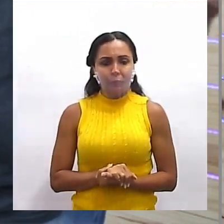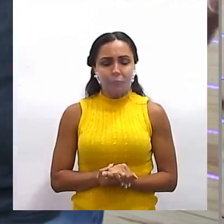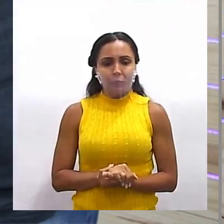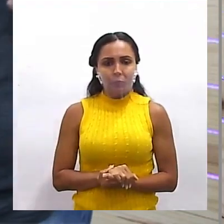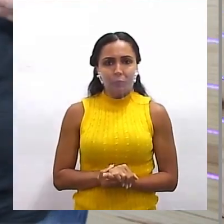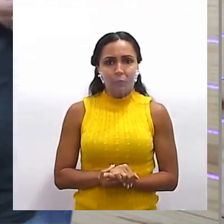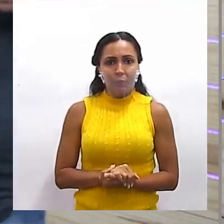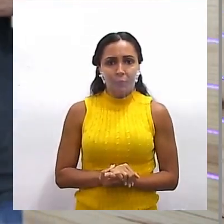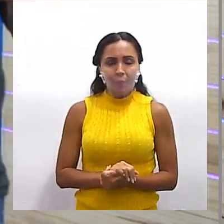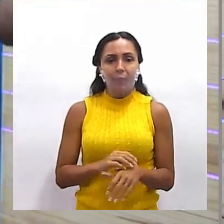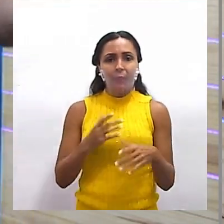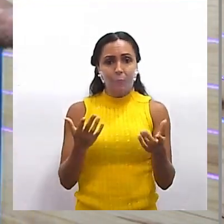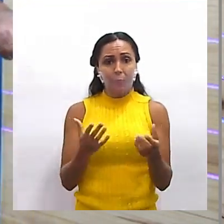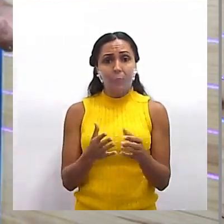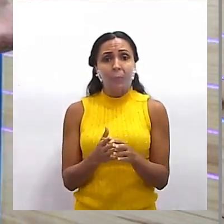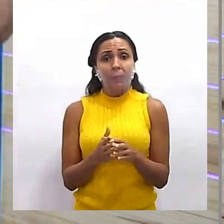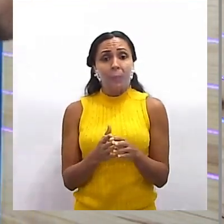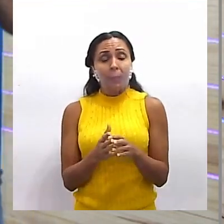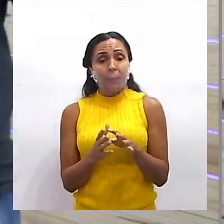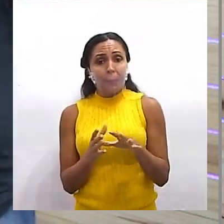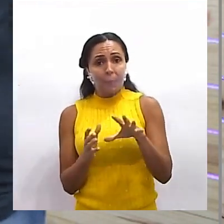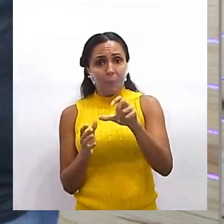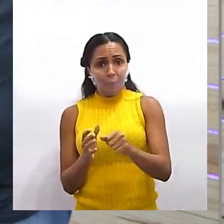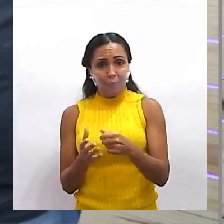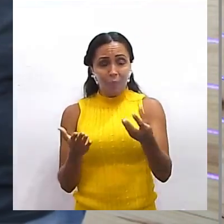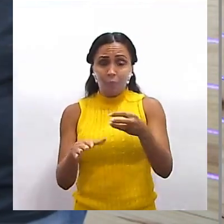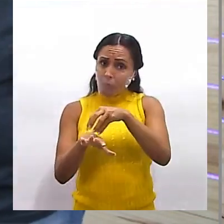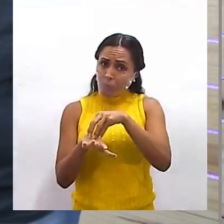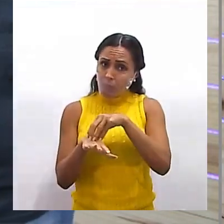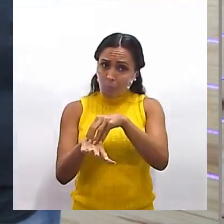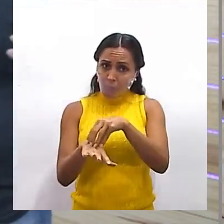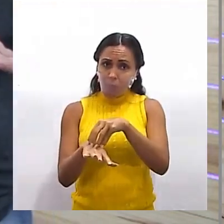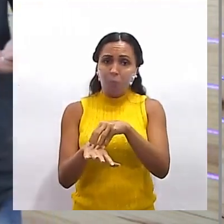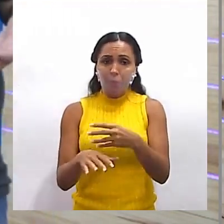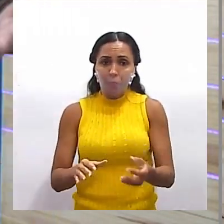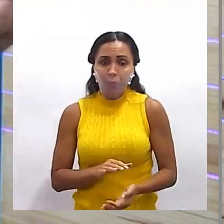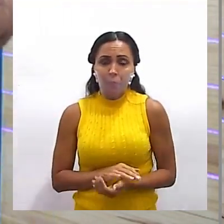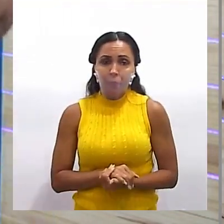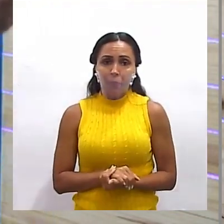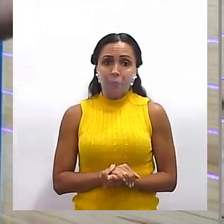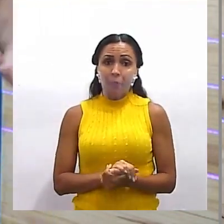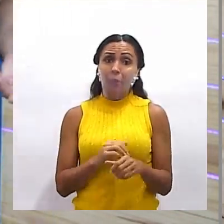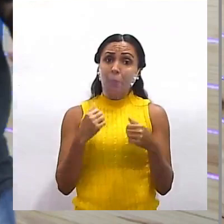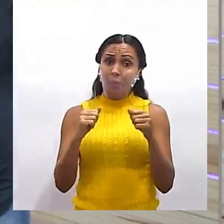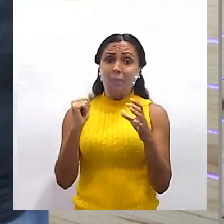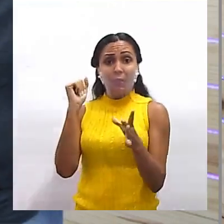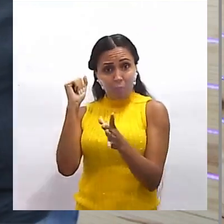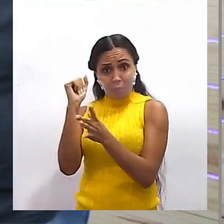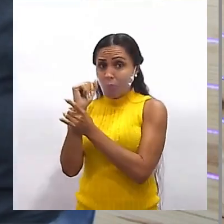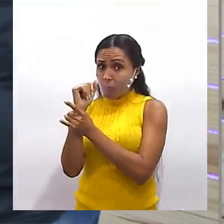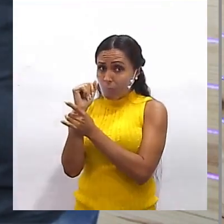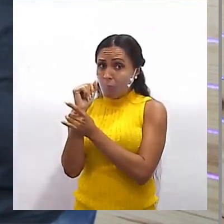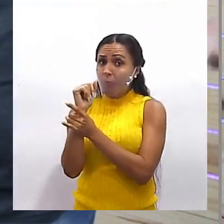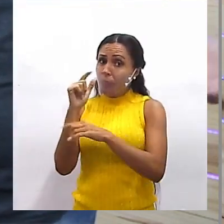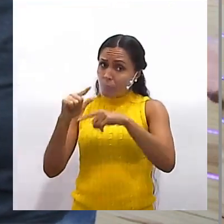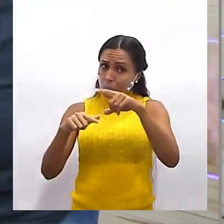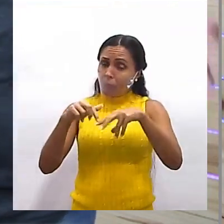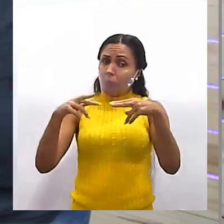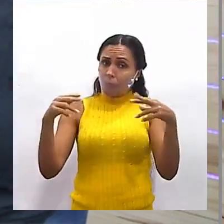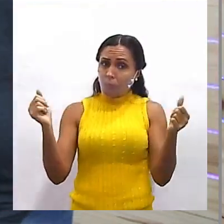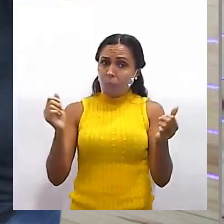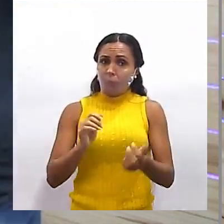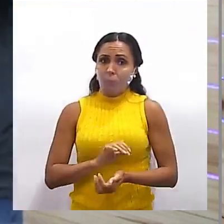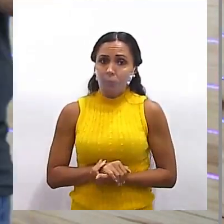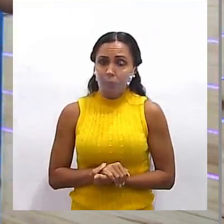para poder carregar, até para não arriscar durante o transporte variar, entendeu? Tem que estar seguro a carga na hora de carregar e na hora